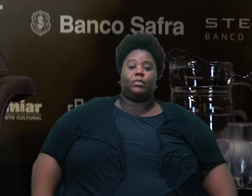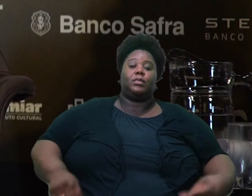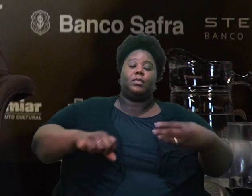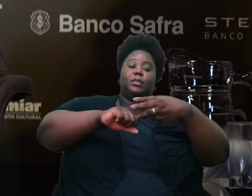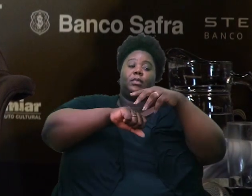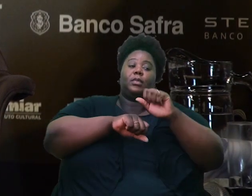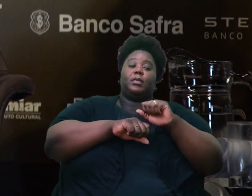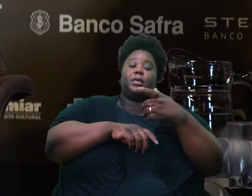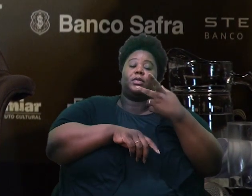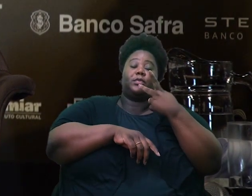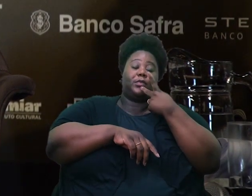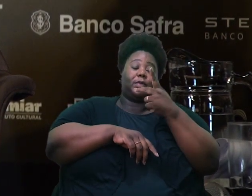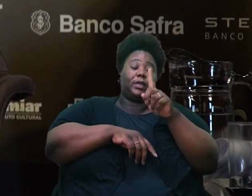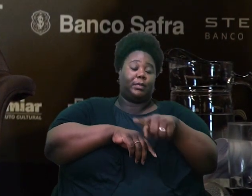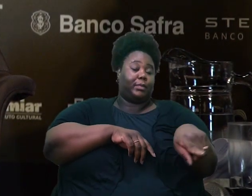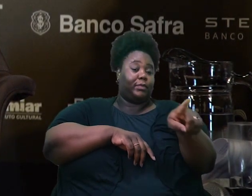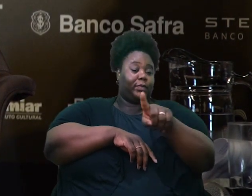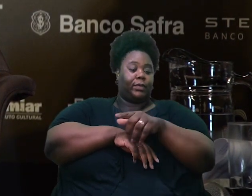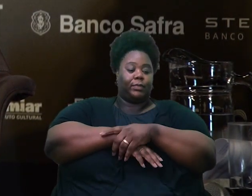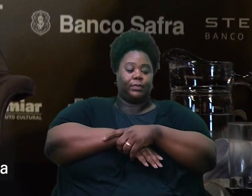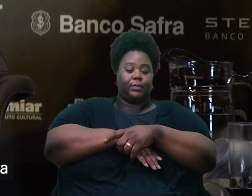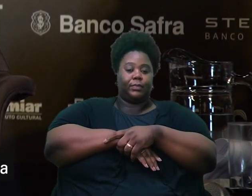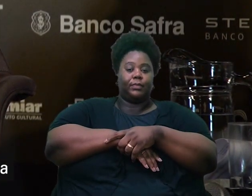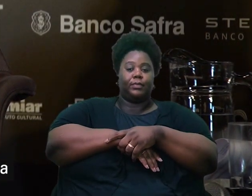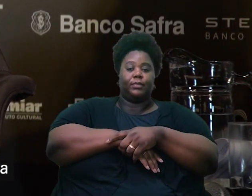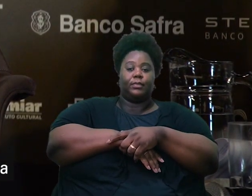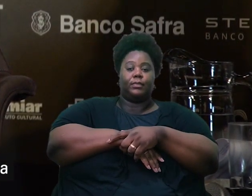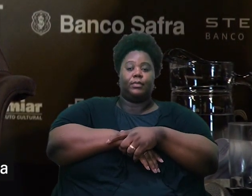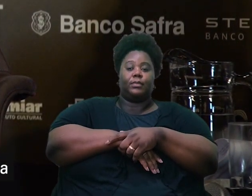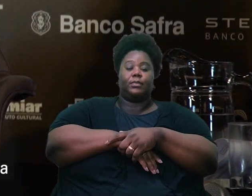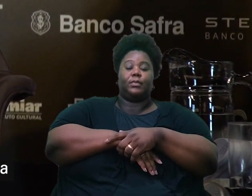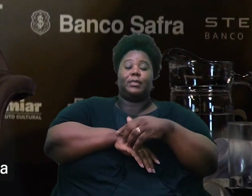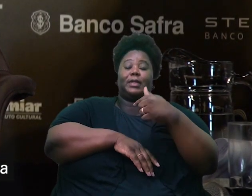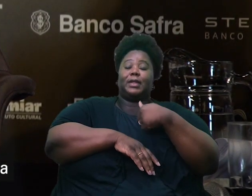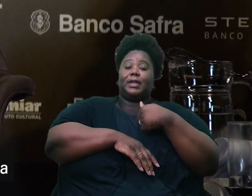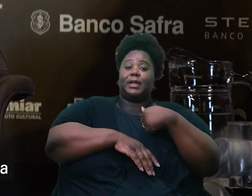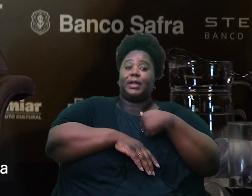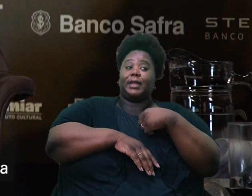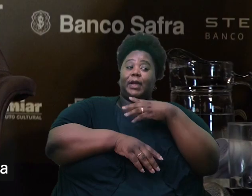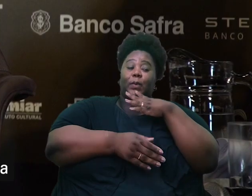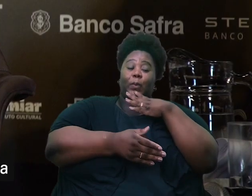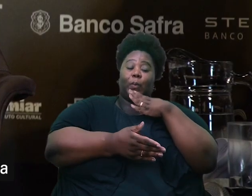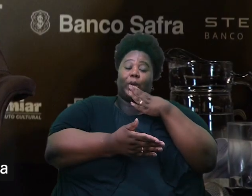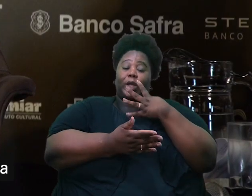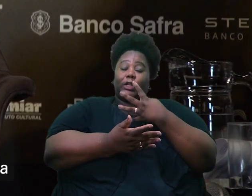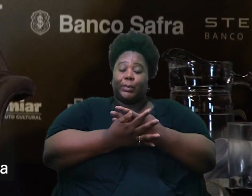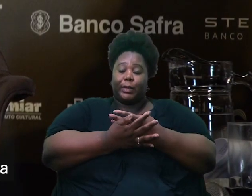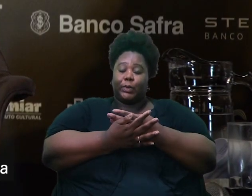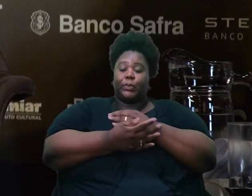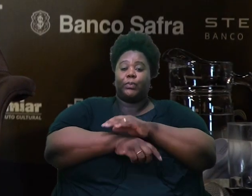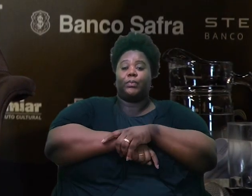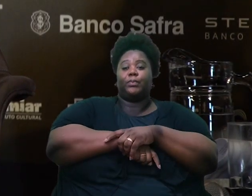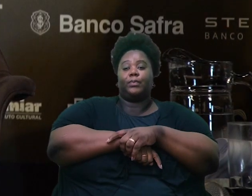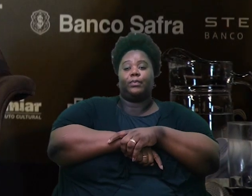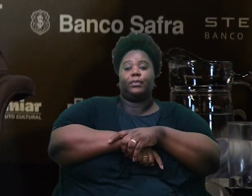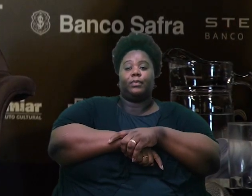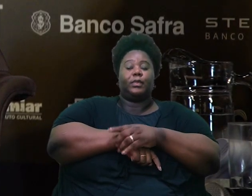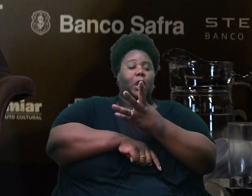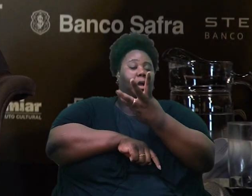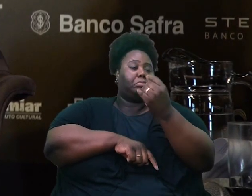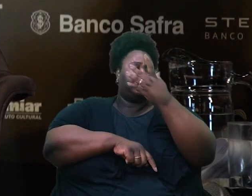eu vou revelar para vocês. Eu sou extremamente admiradora de